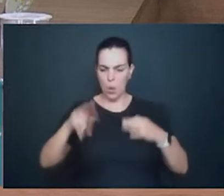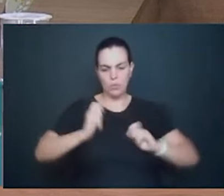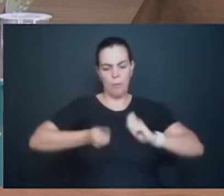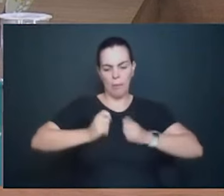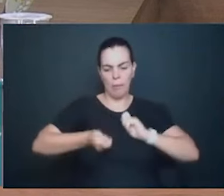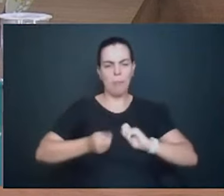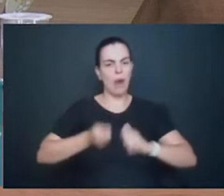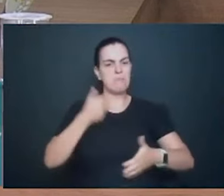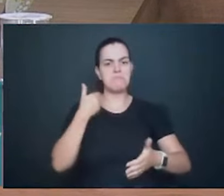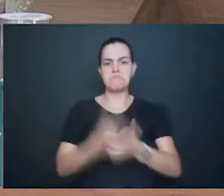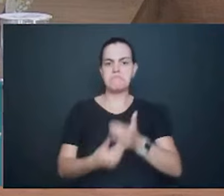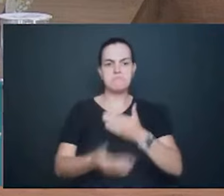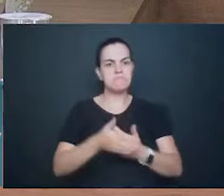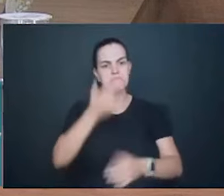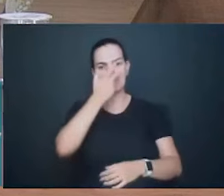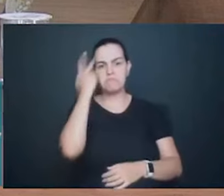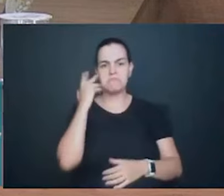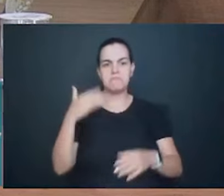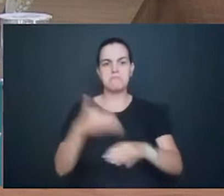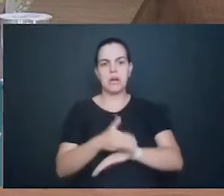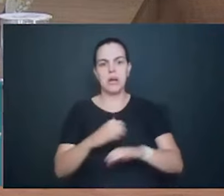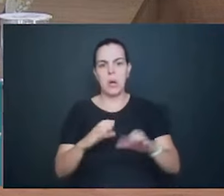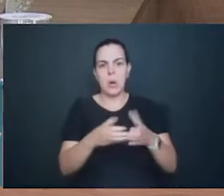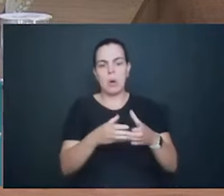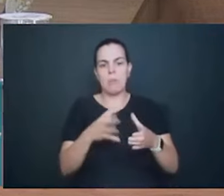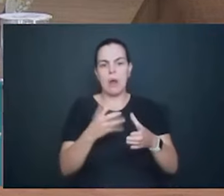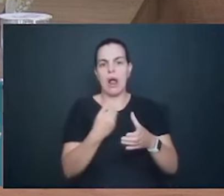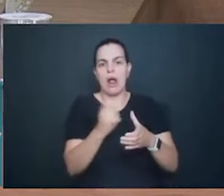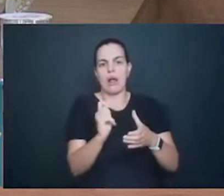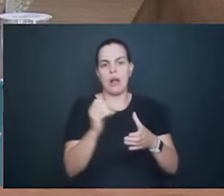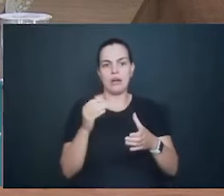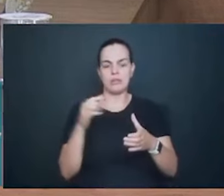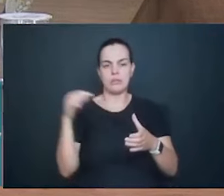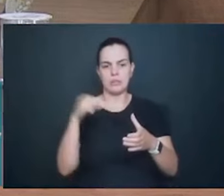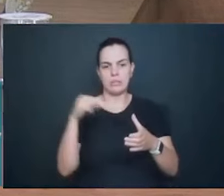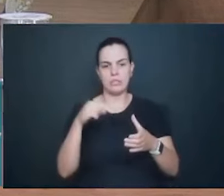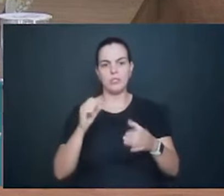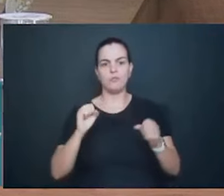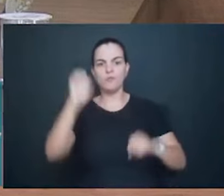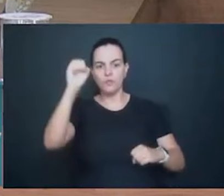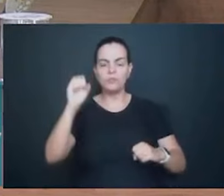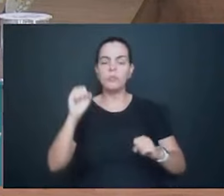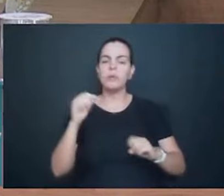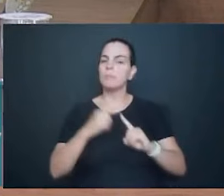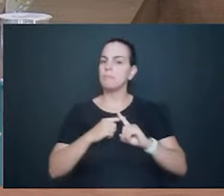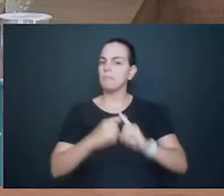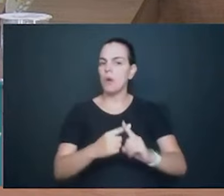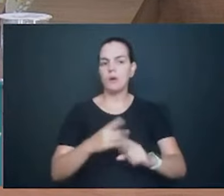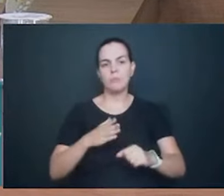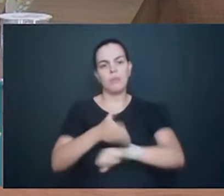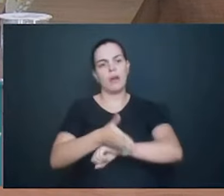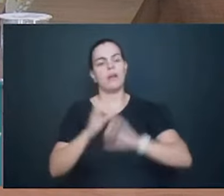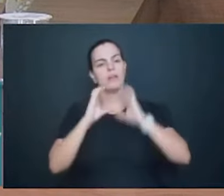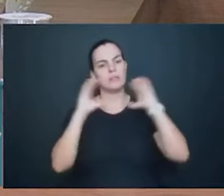pessoas que estão na ativa e pessoas associadas antigas, que não fazem mais parte da torcida organizada, tiveram seu direito de entrar ao estádio,